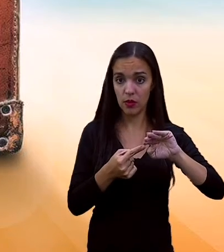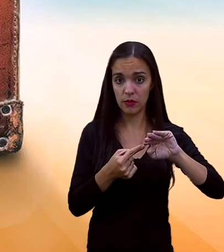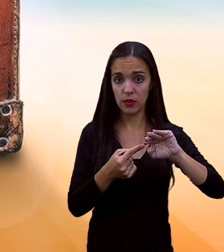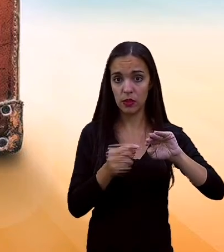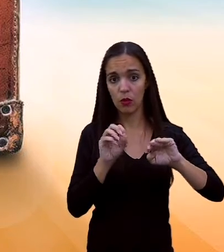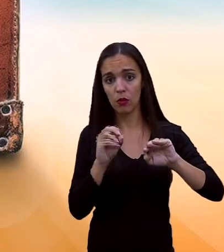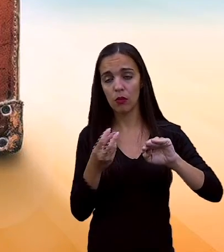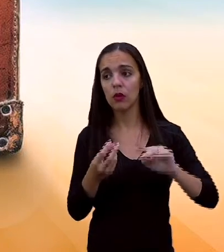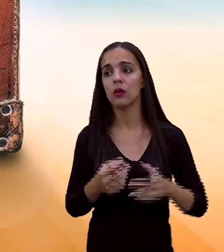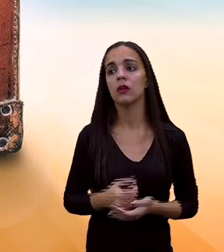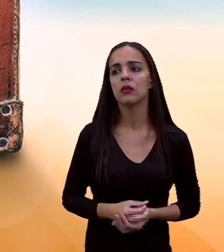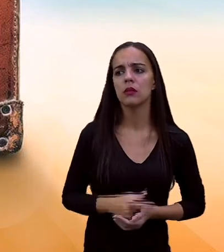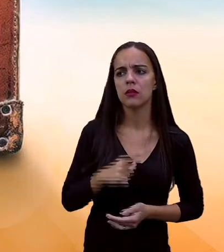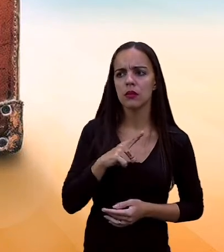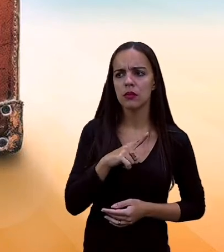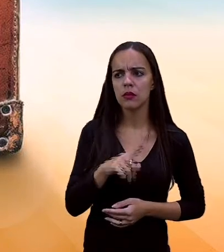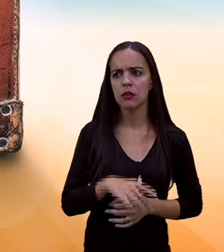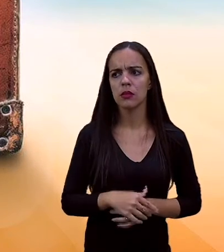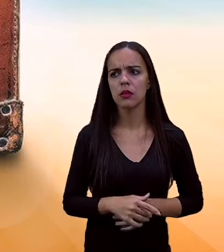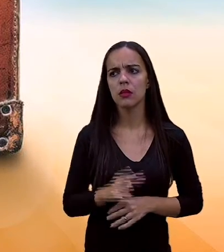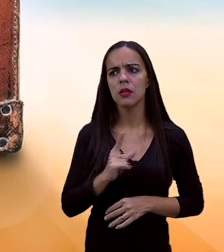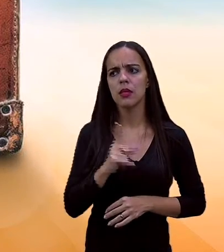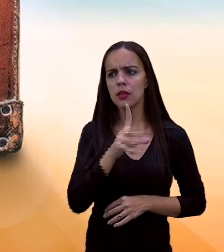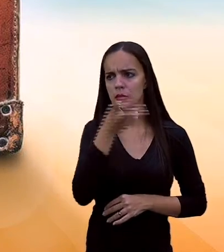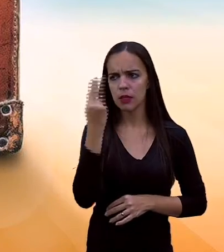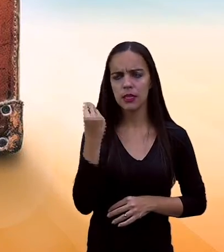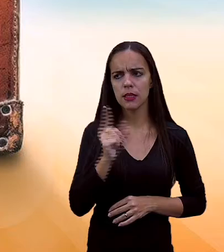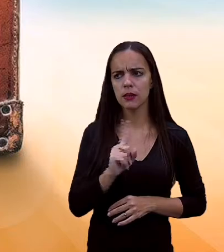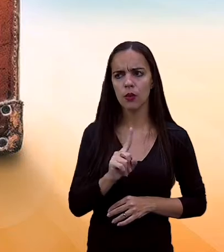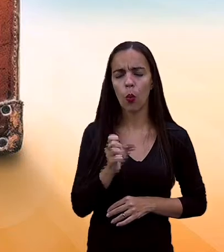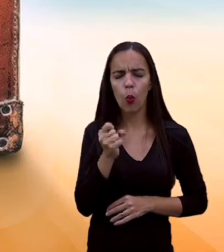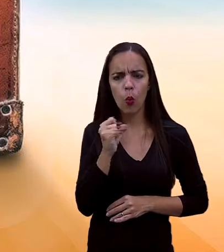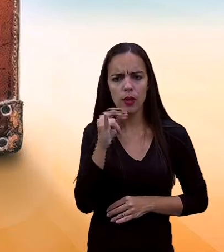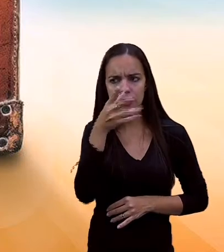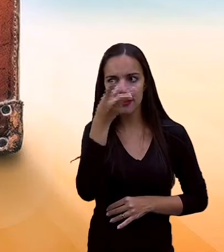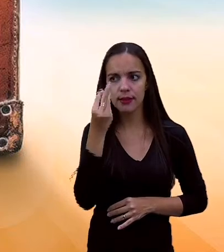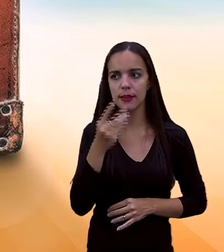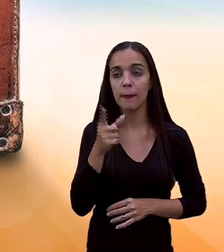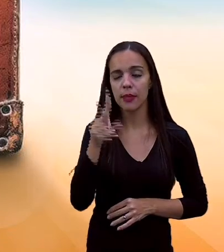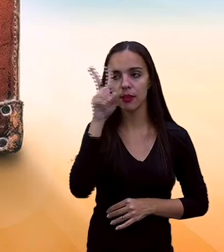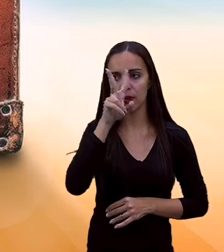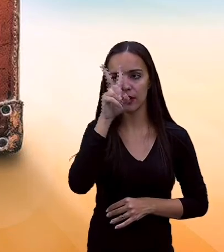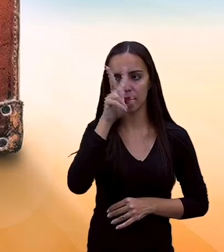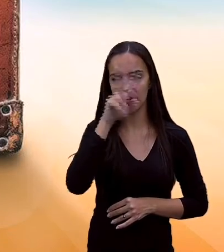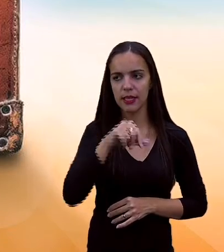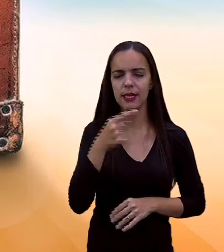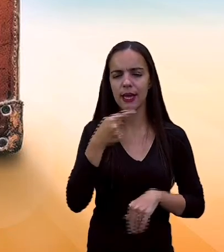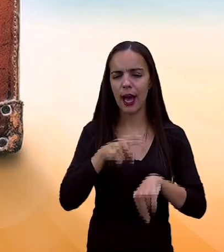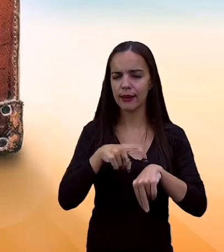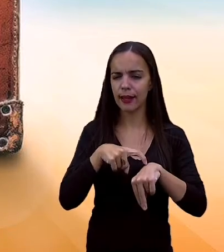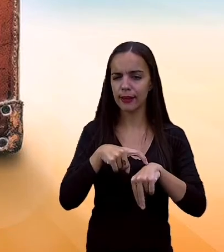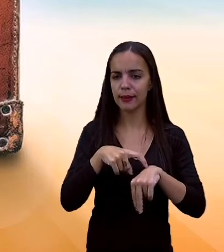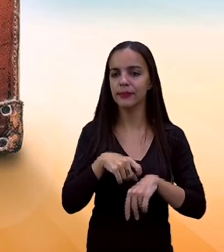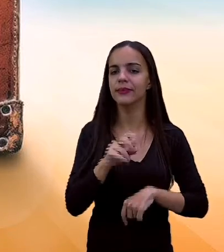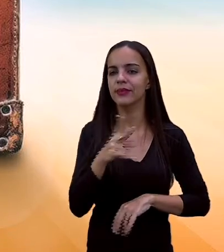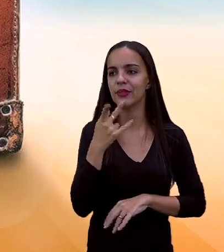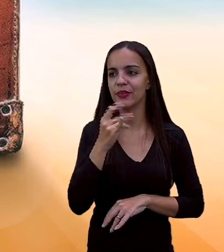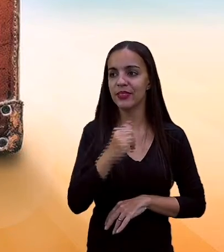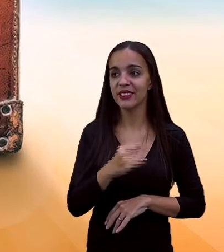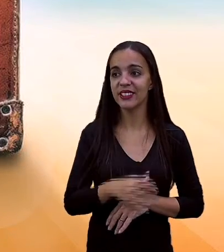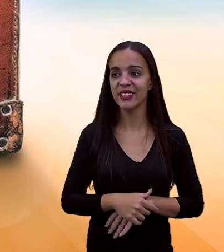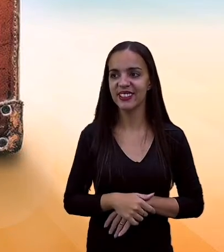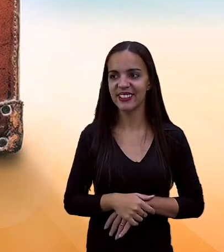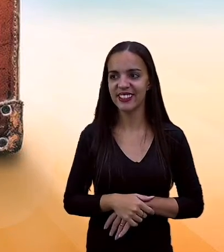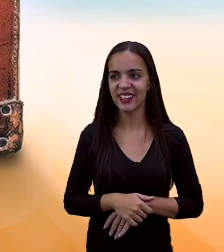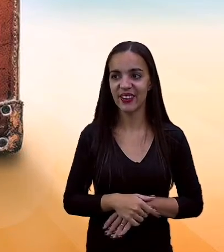coisa importante que, olha só, eu quase me esqueci, mas lembrei-me a tempo. Olha só.